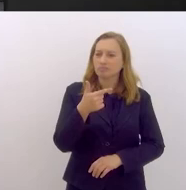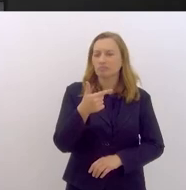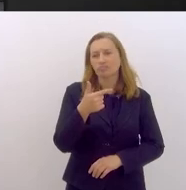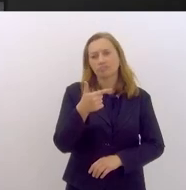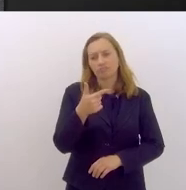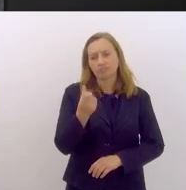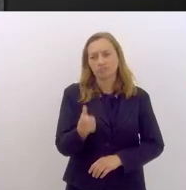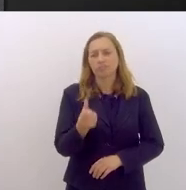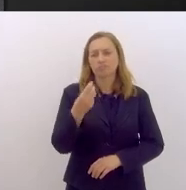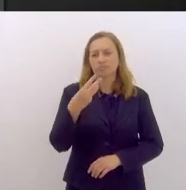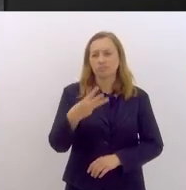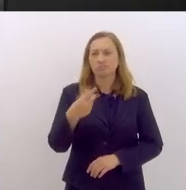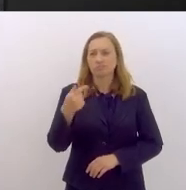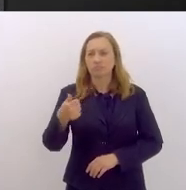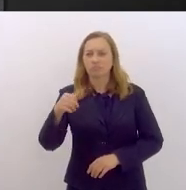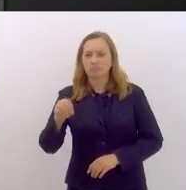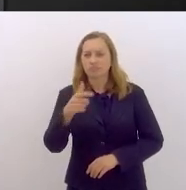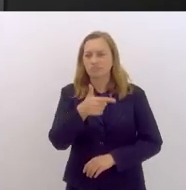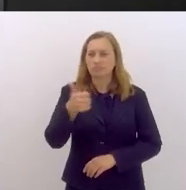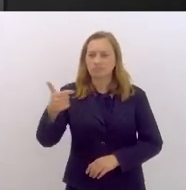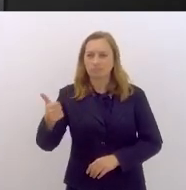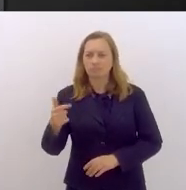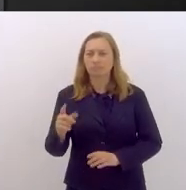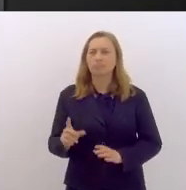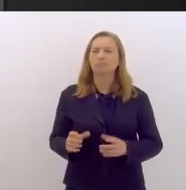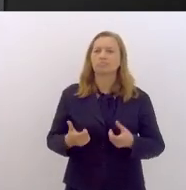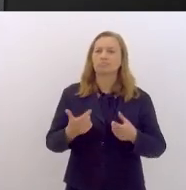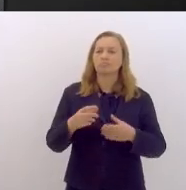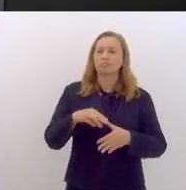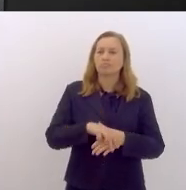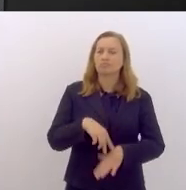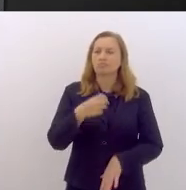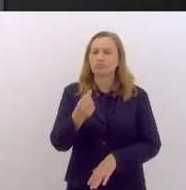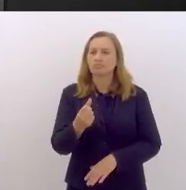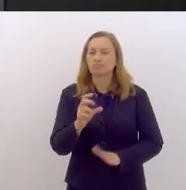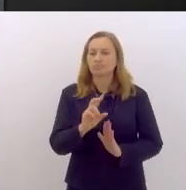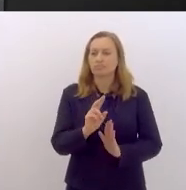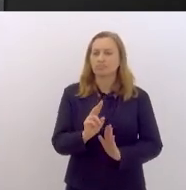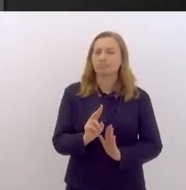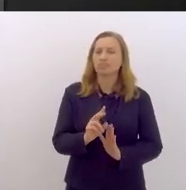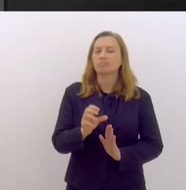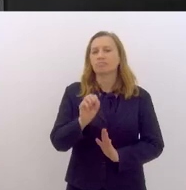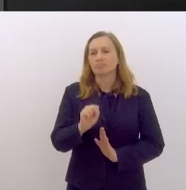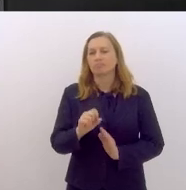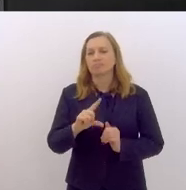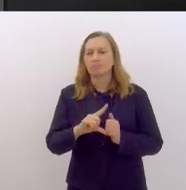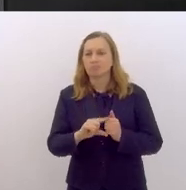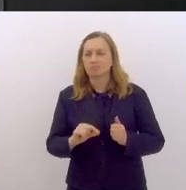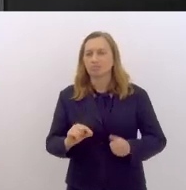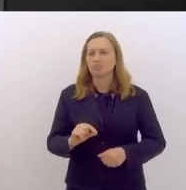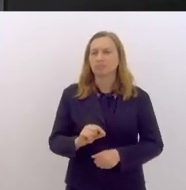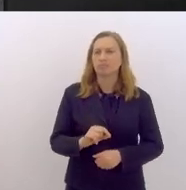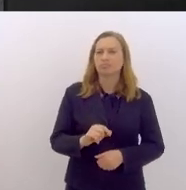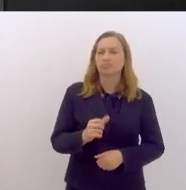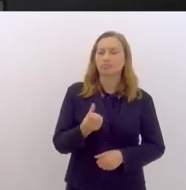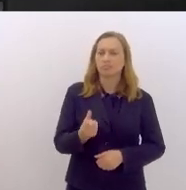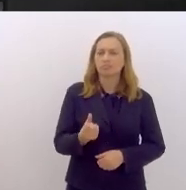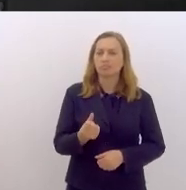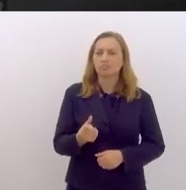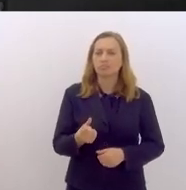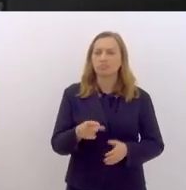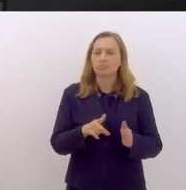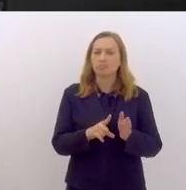6.370 de 2012 passa a vigorar acrescido do inciso 6º com a seguinte redação. O artigo 8º, inciso 6º, custo dos selos